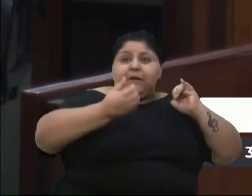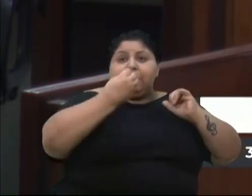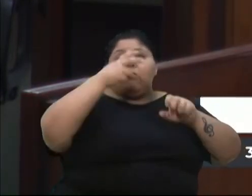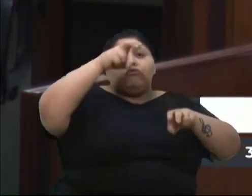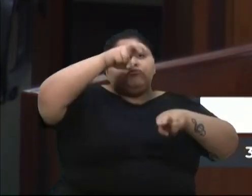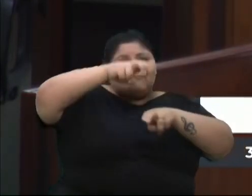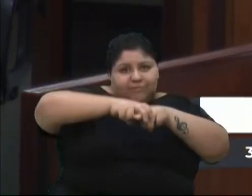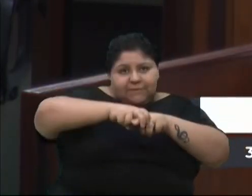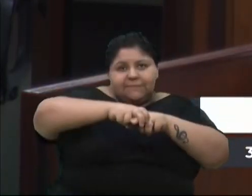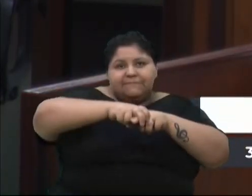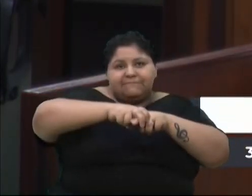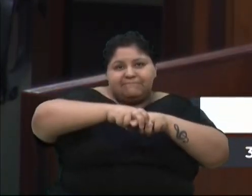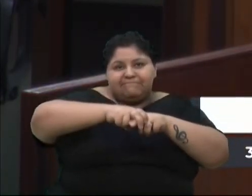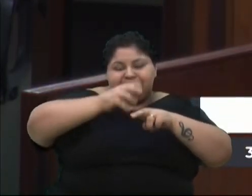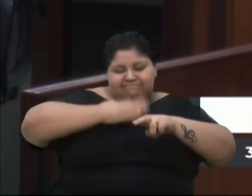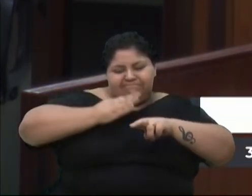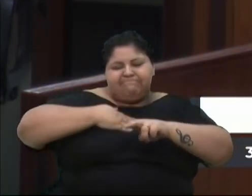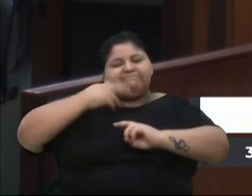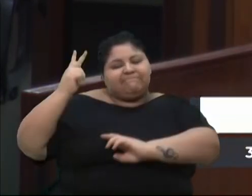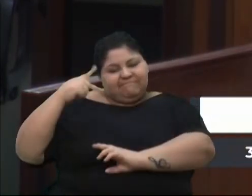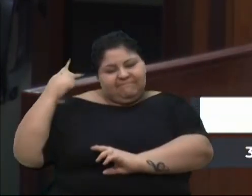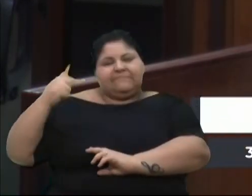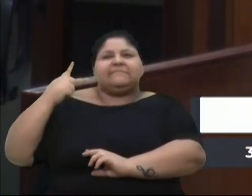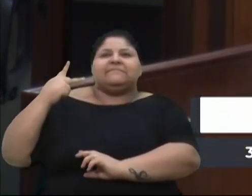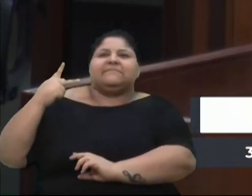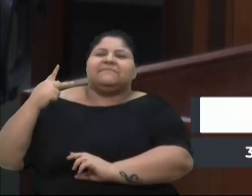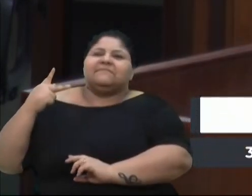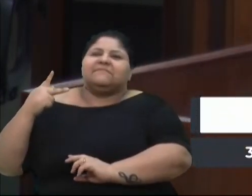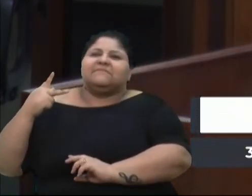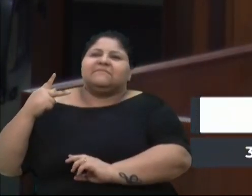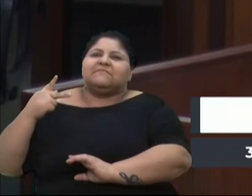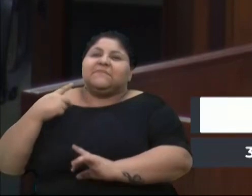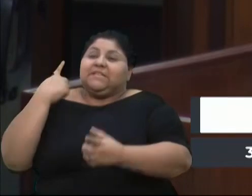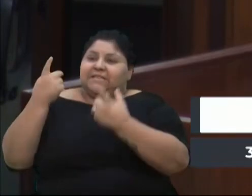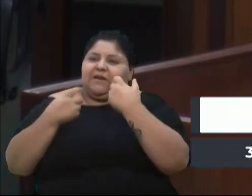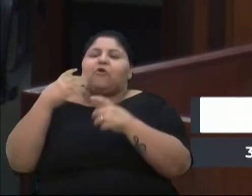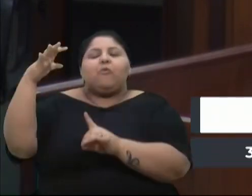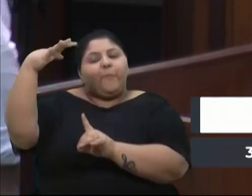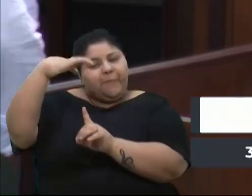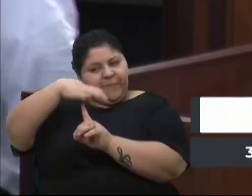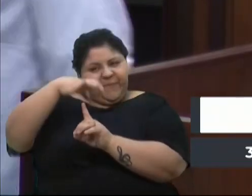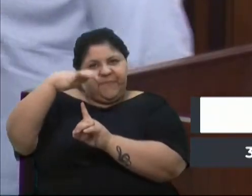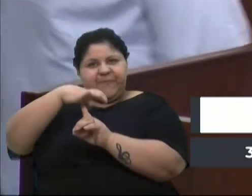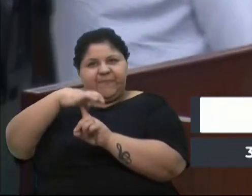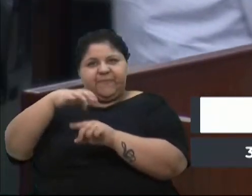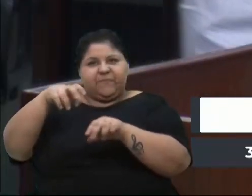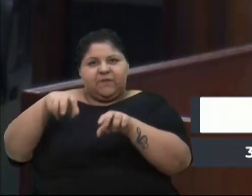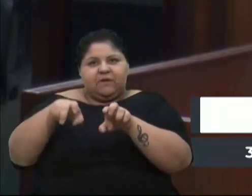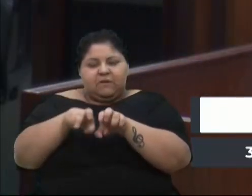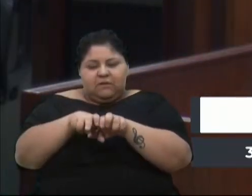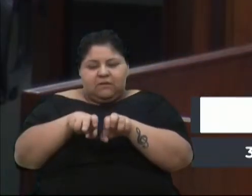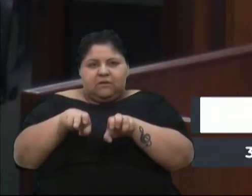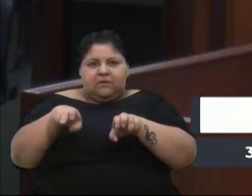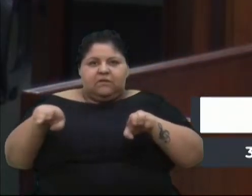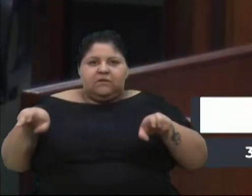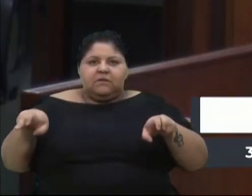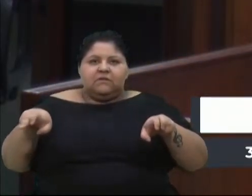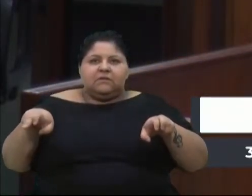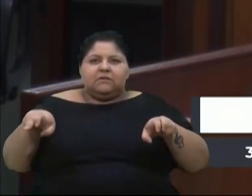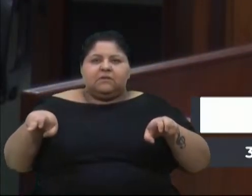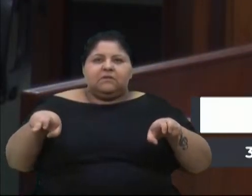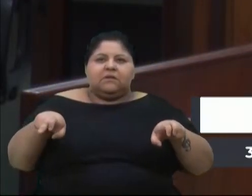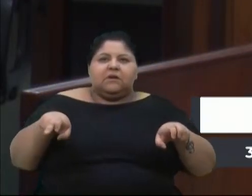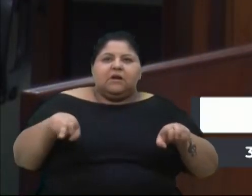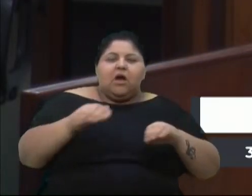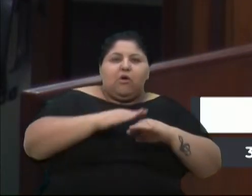né? Esse vereador colocou já em algumas paradas, uns banquinhos para as pessoas de idade sentar, e eu